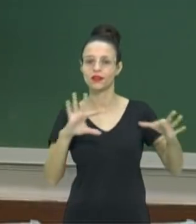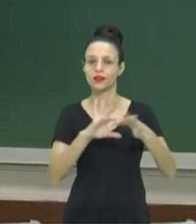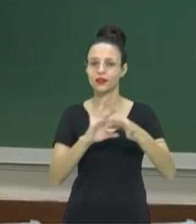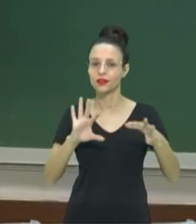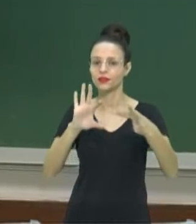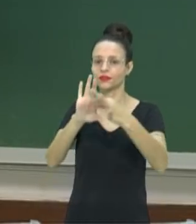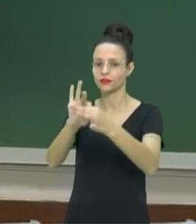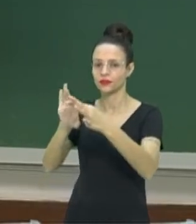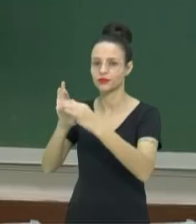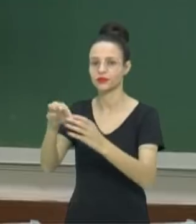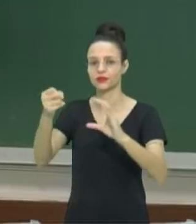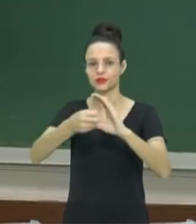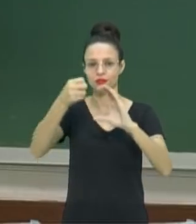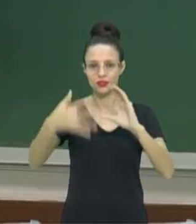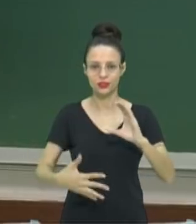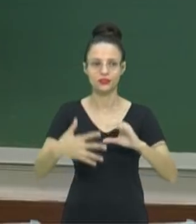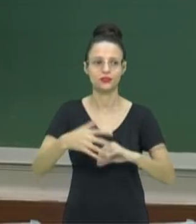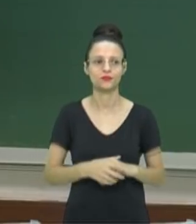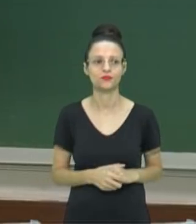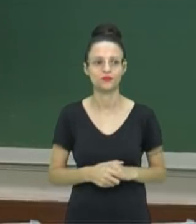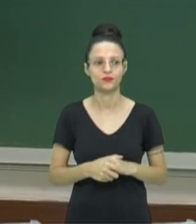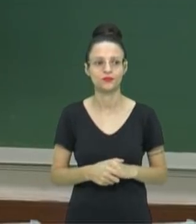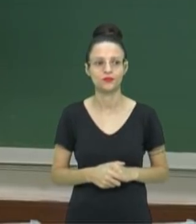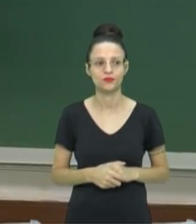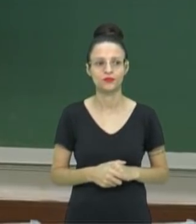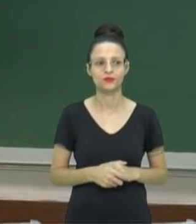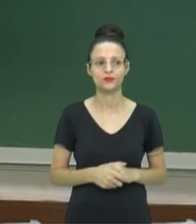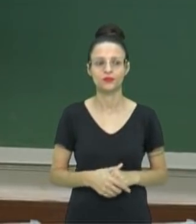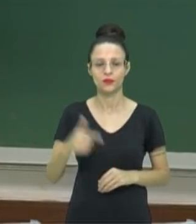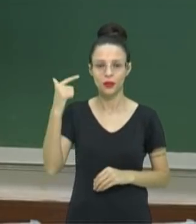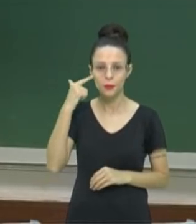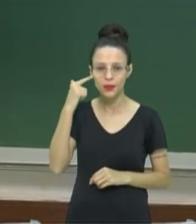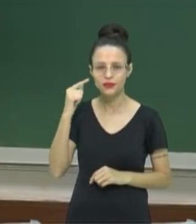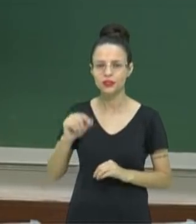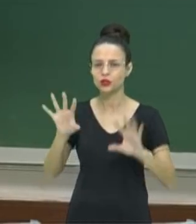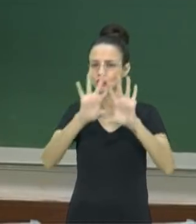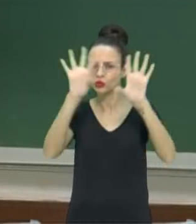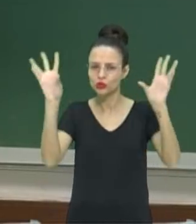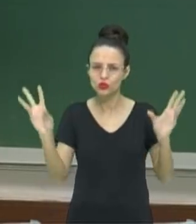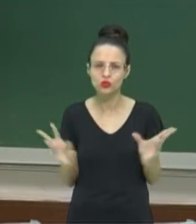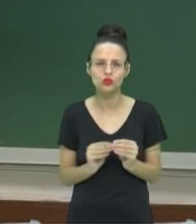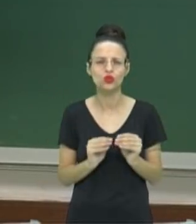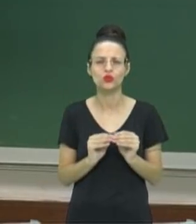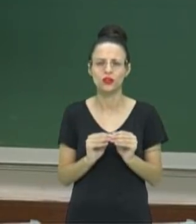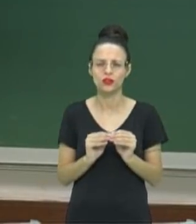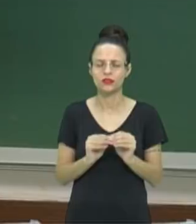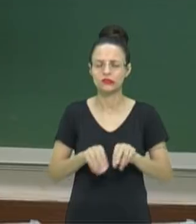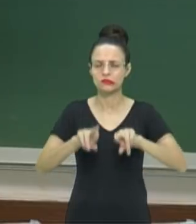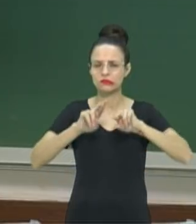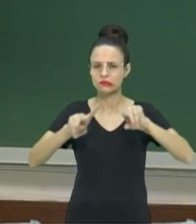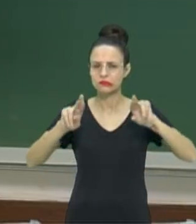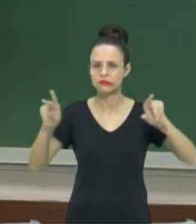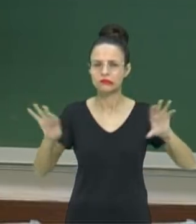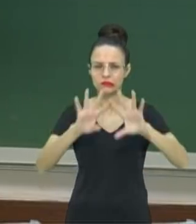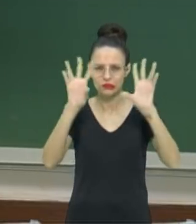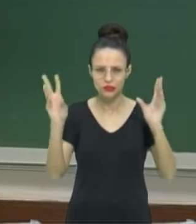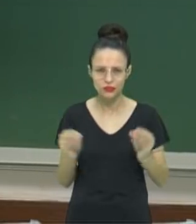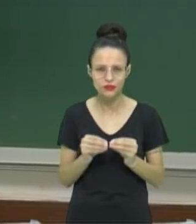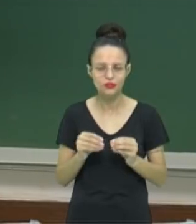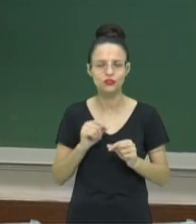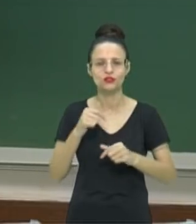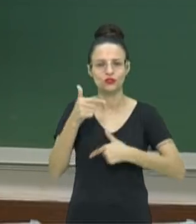essa característica ali de participação. E aí, pensando em tudo isso, esse conjunto de coisas,